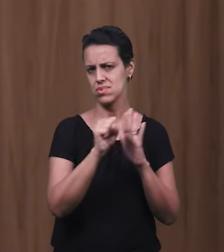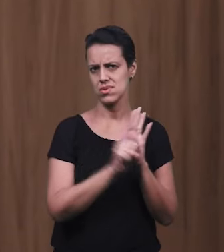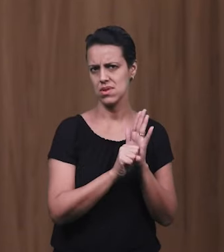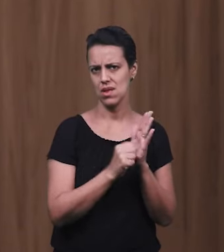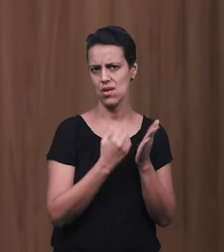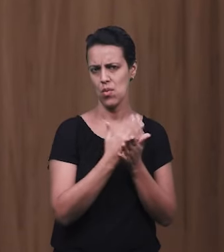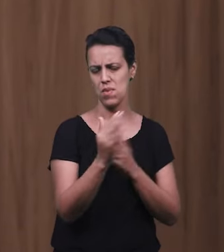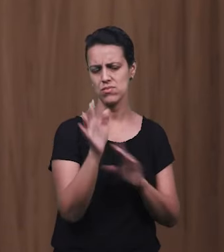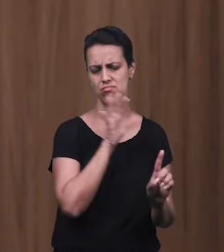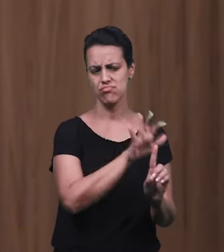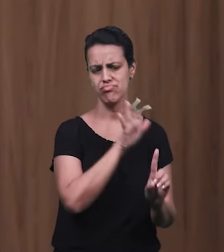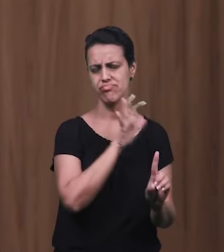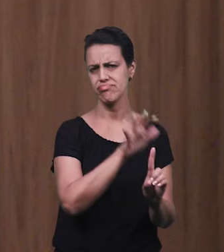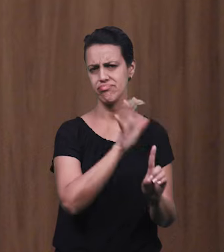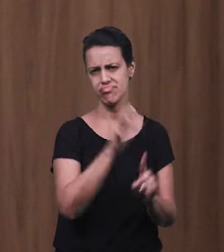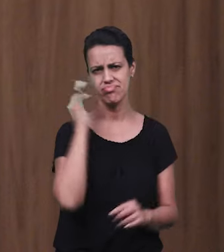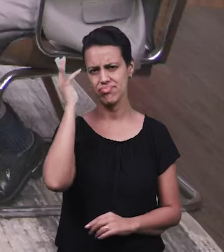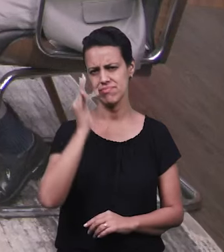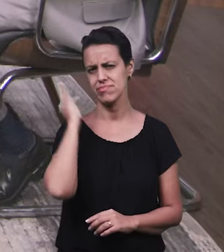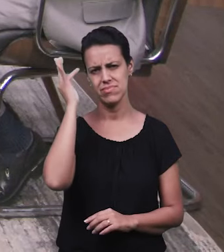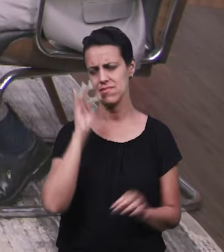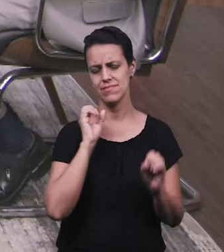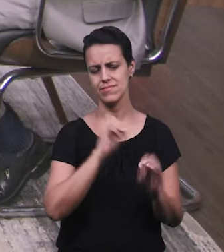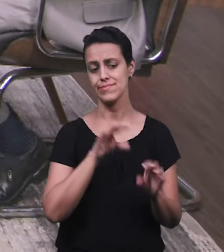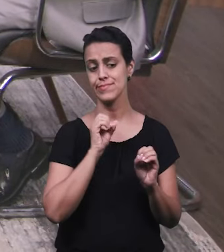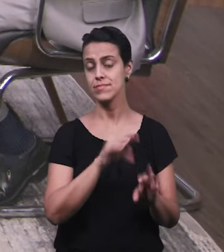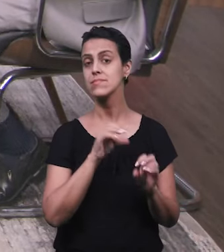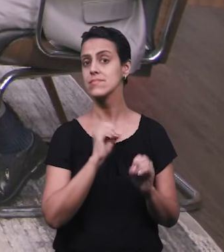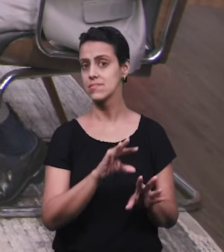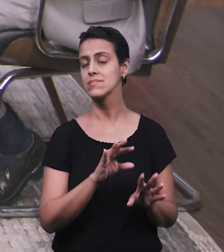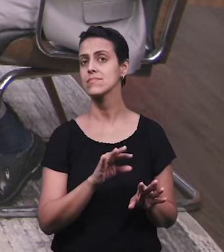e filosóficos e uma mudança completa,